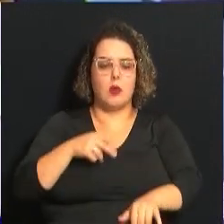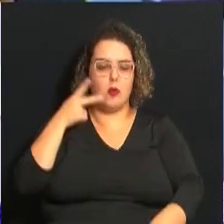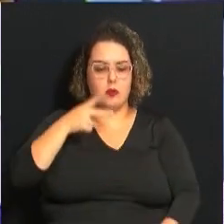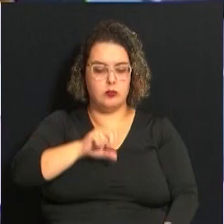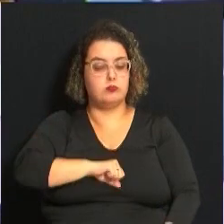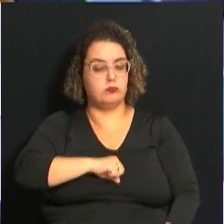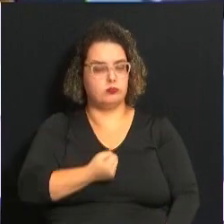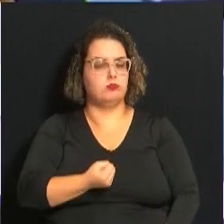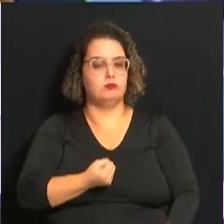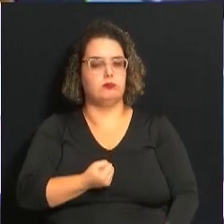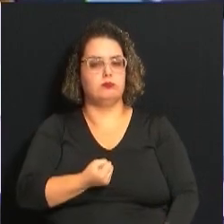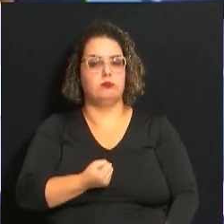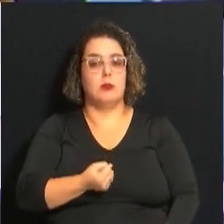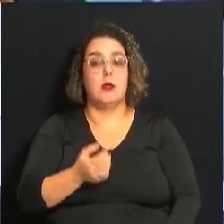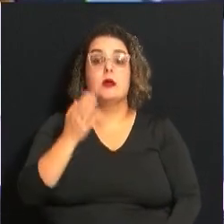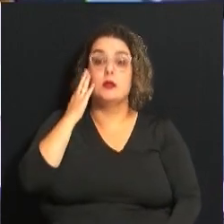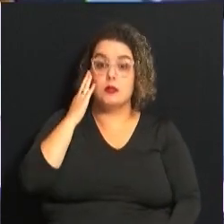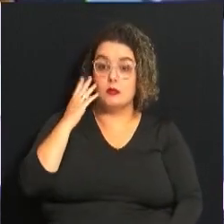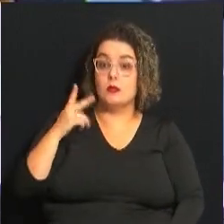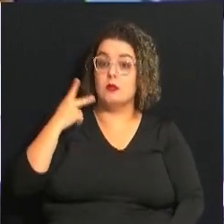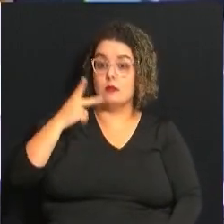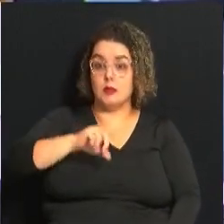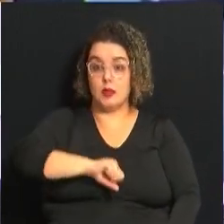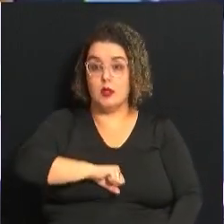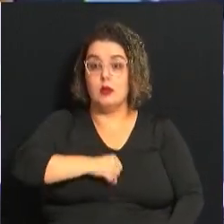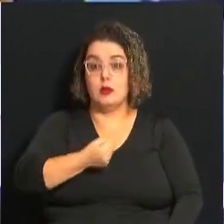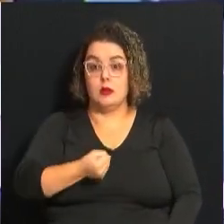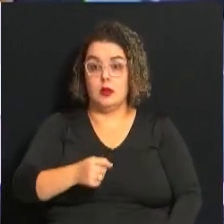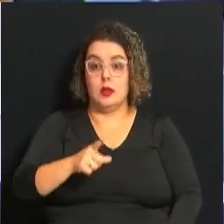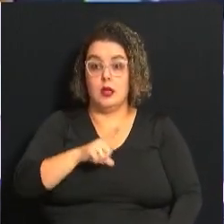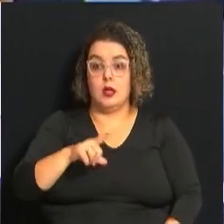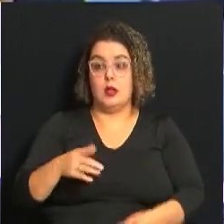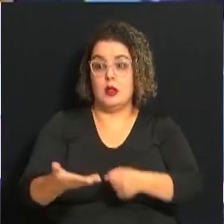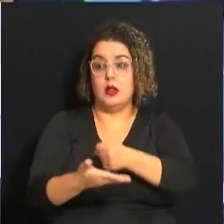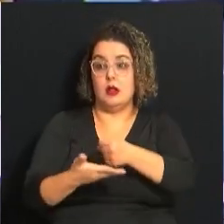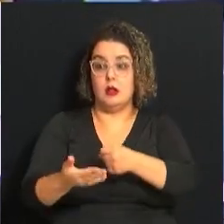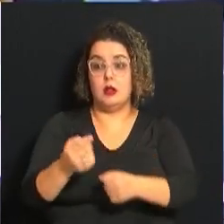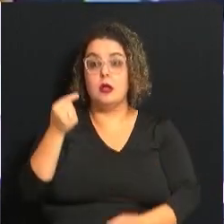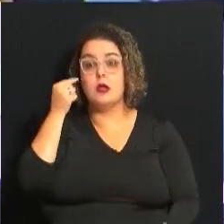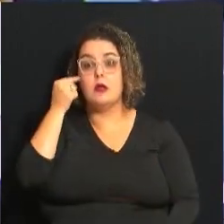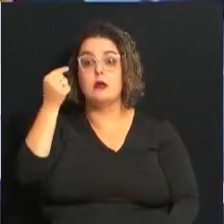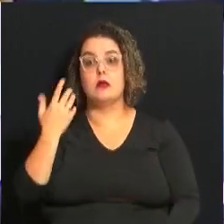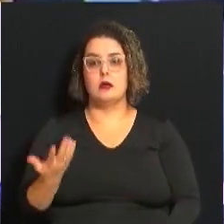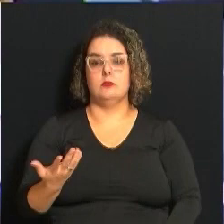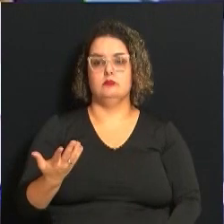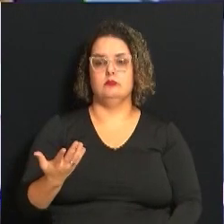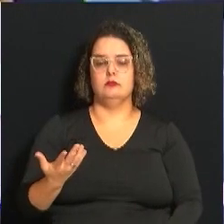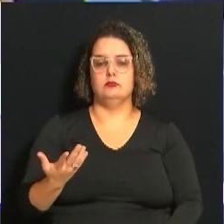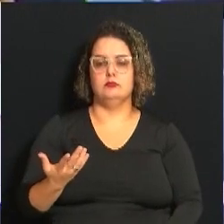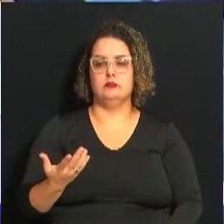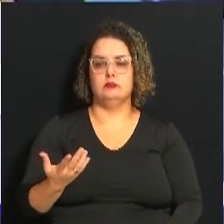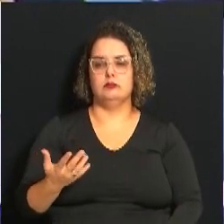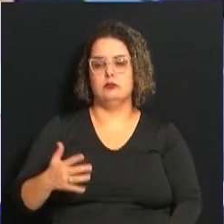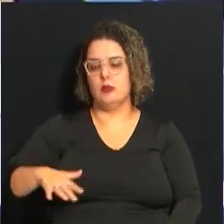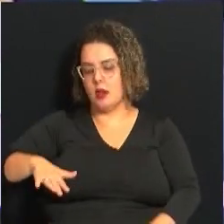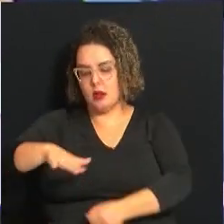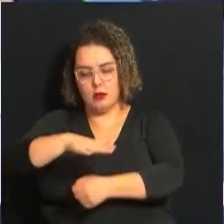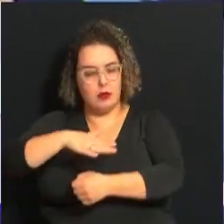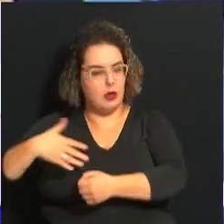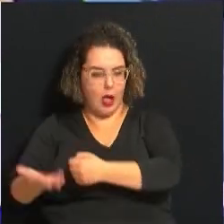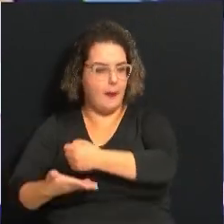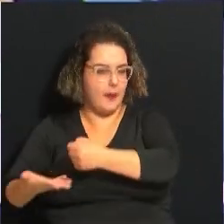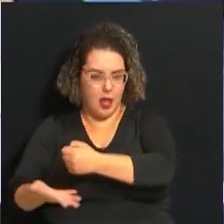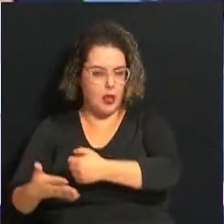gente sabe que a política do ódio, ela tem base, e a base dela está nas ideologias neofascistas,